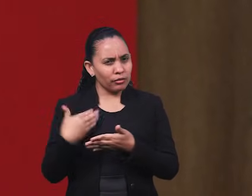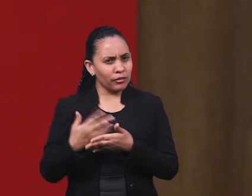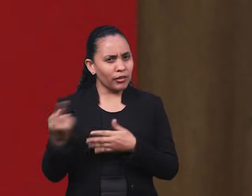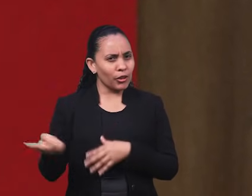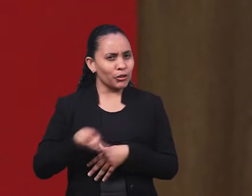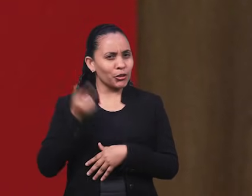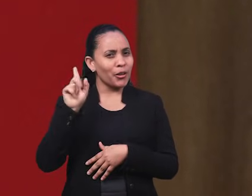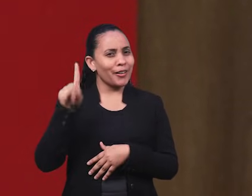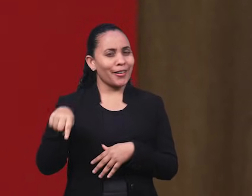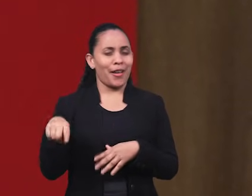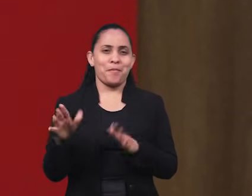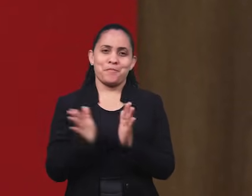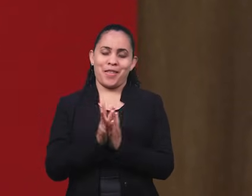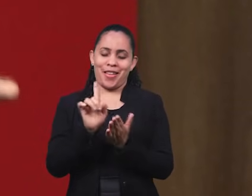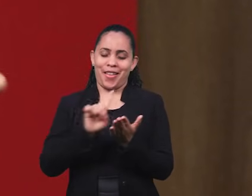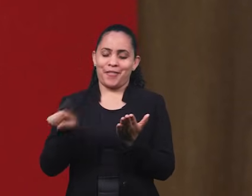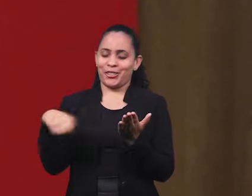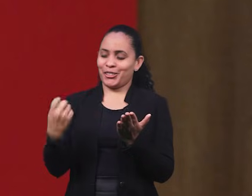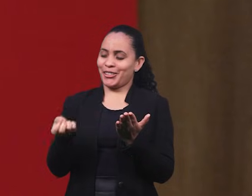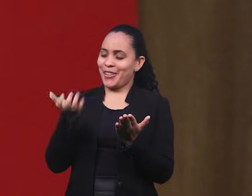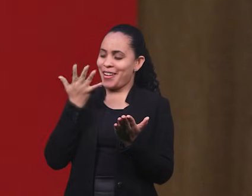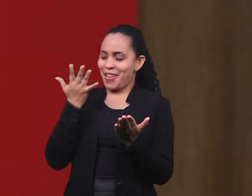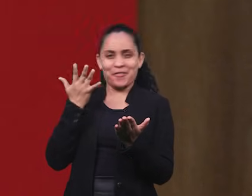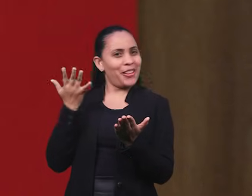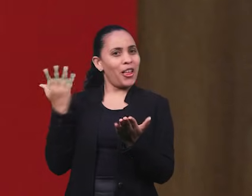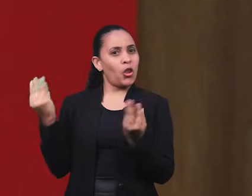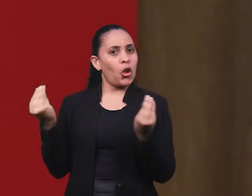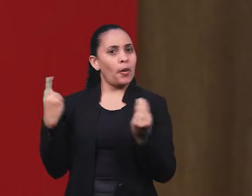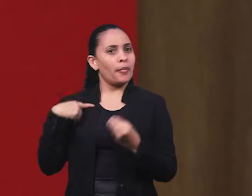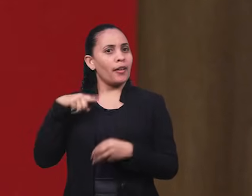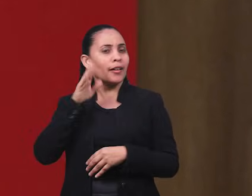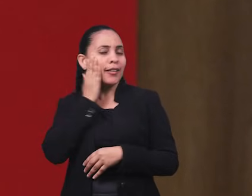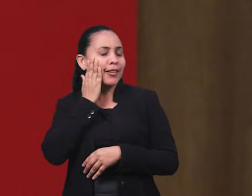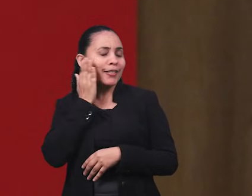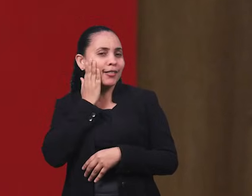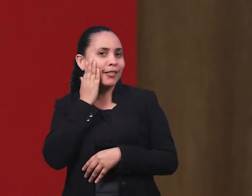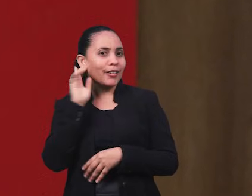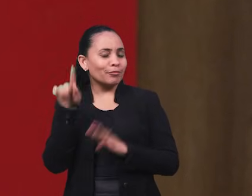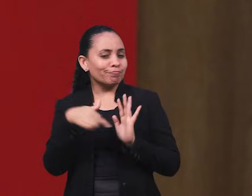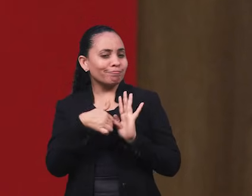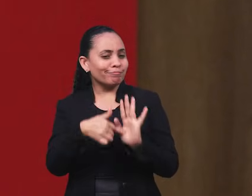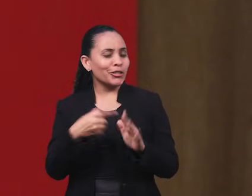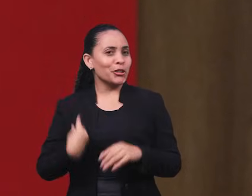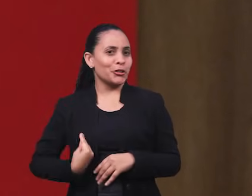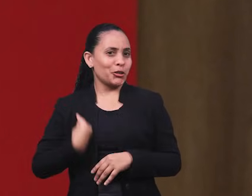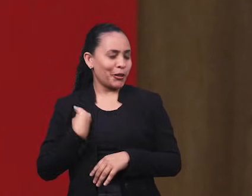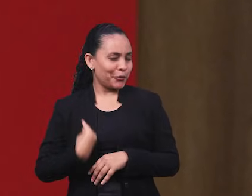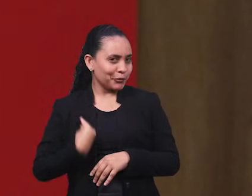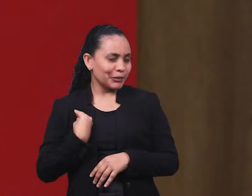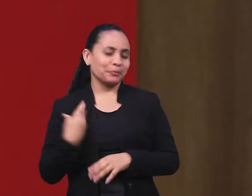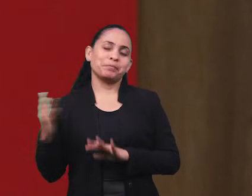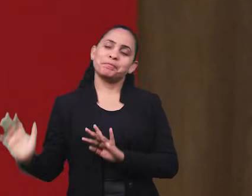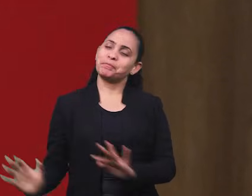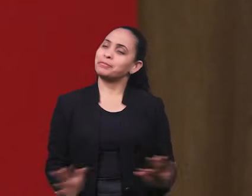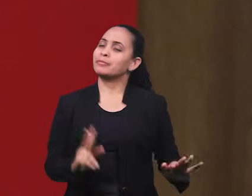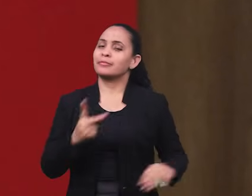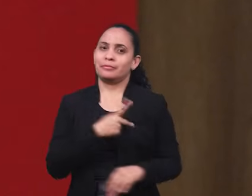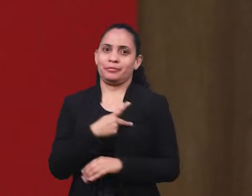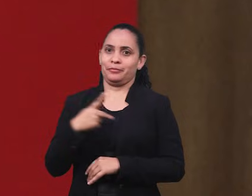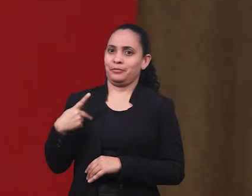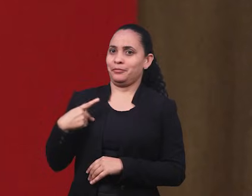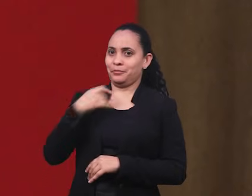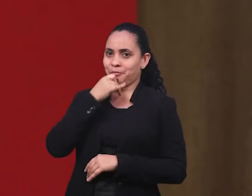que é a palavra do Senhor revelada, onde ele entende, aplica a sua vida. E pastor Serlon